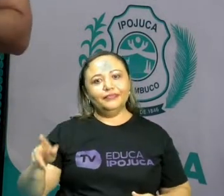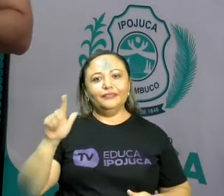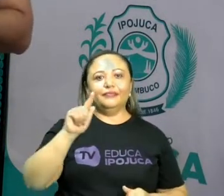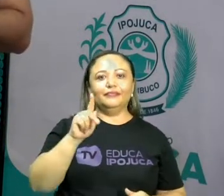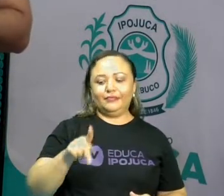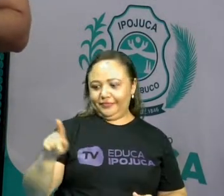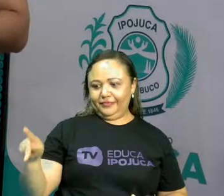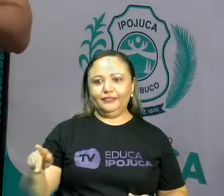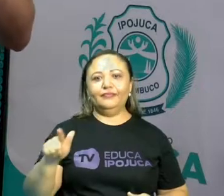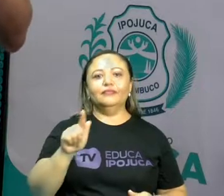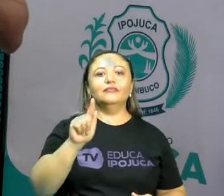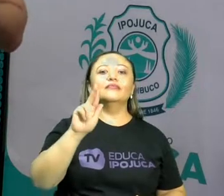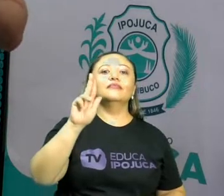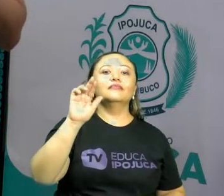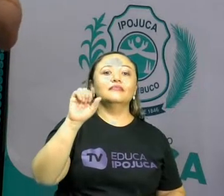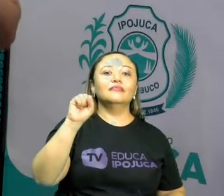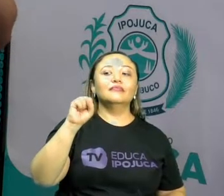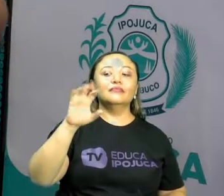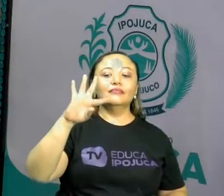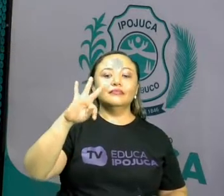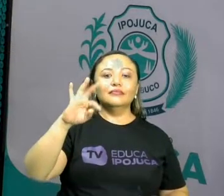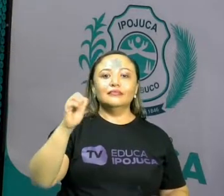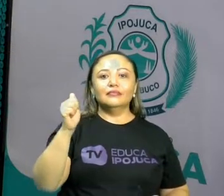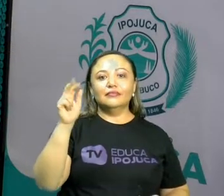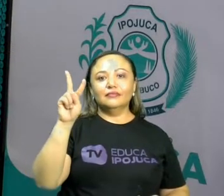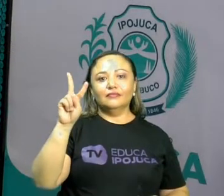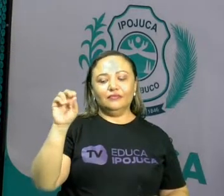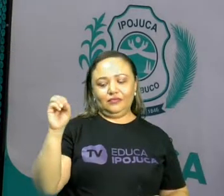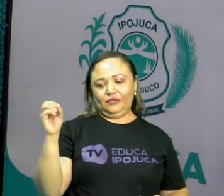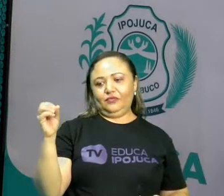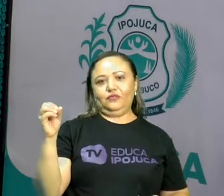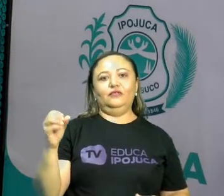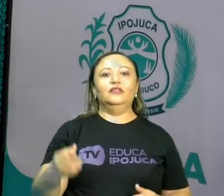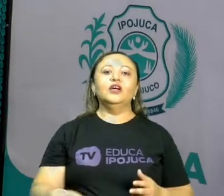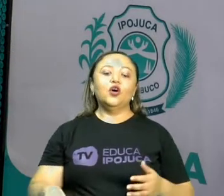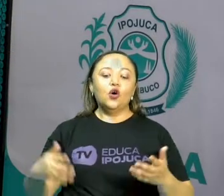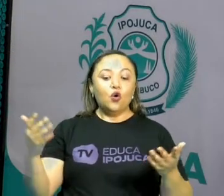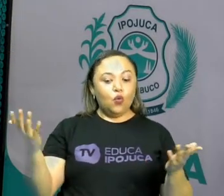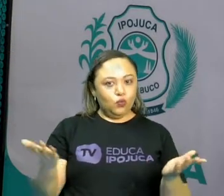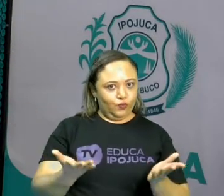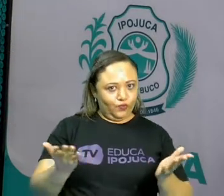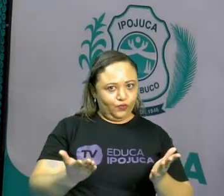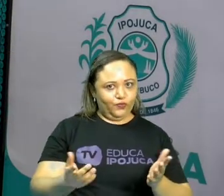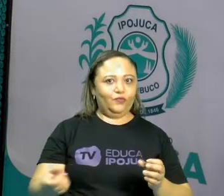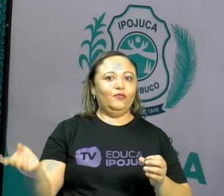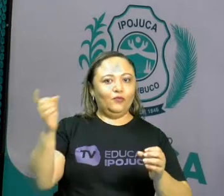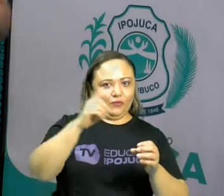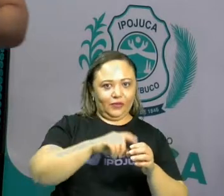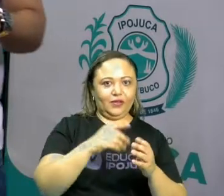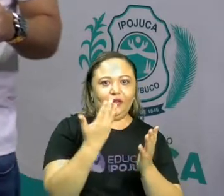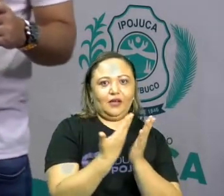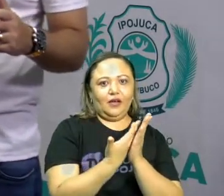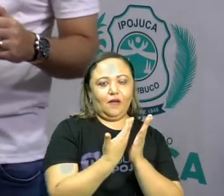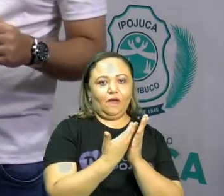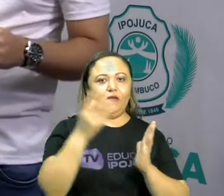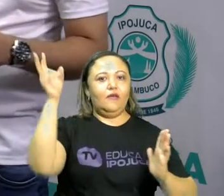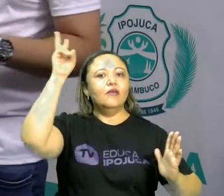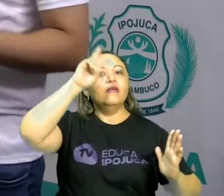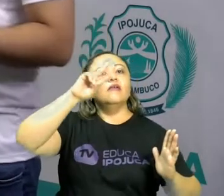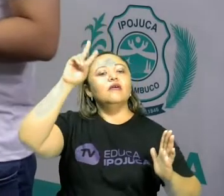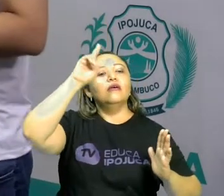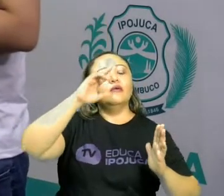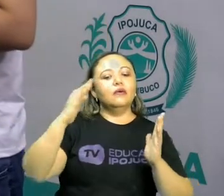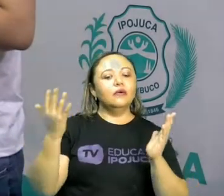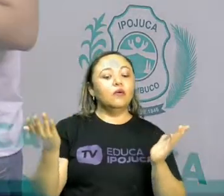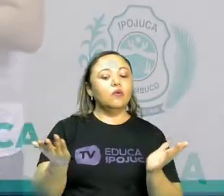estava falando E hoje nós vamos retomar então com as nossas aulas de História E hoje nós vamos